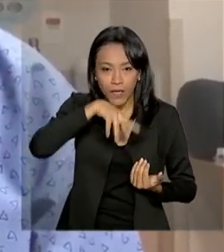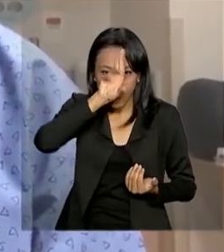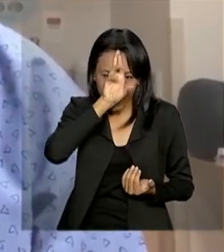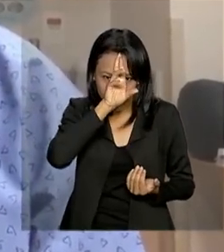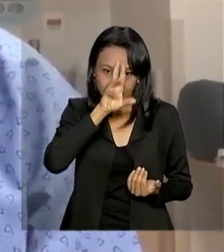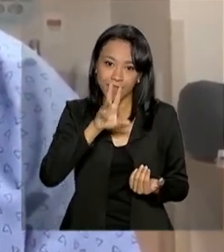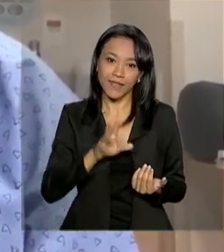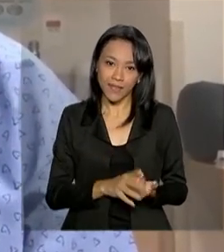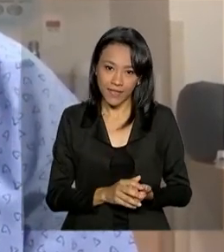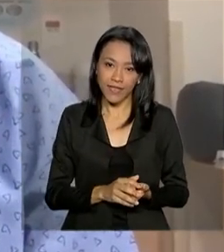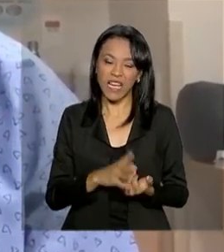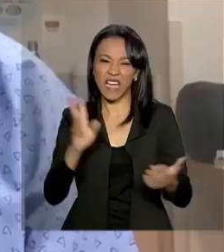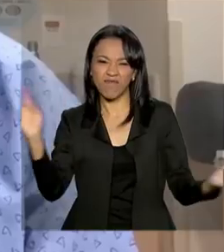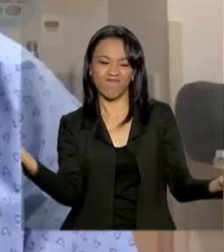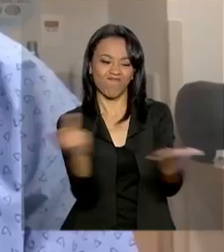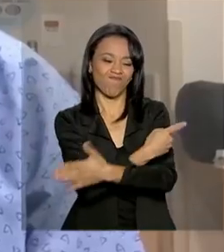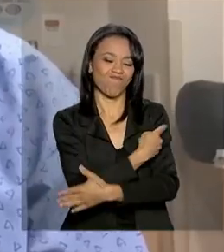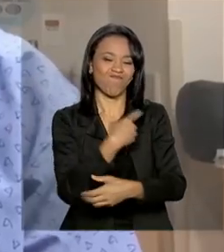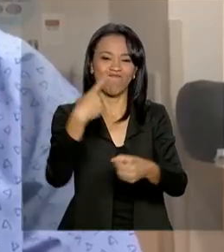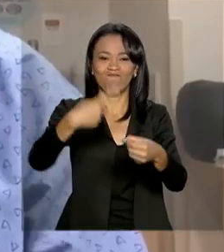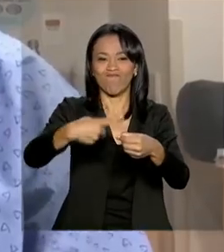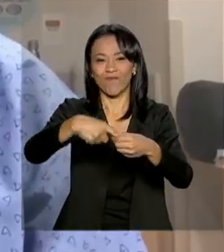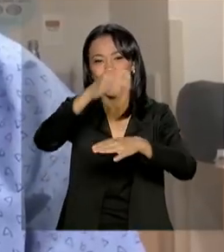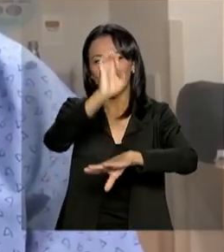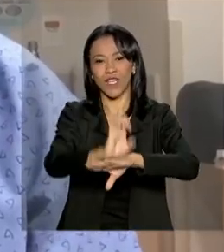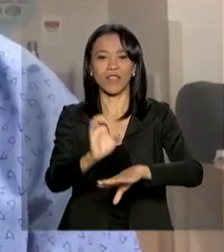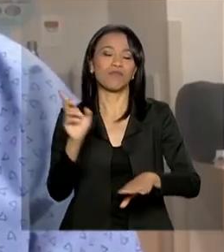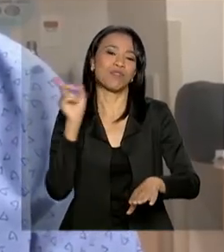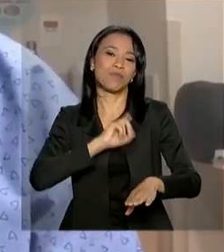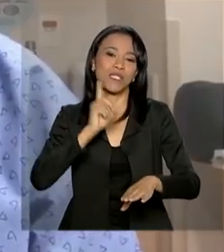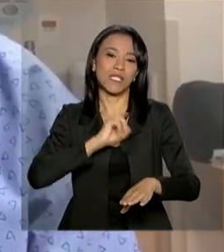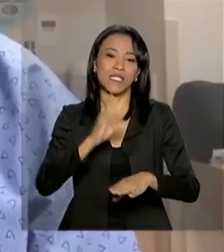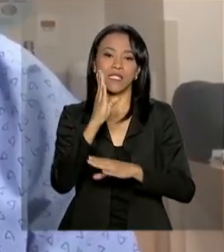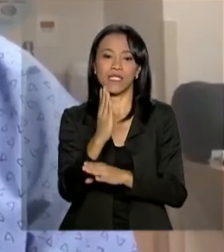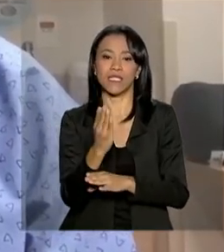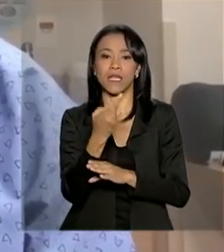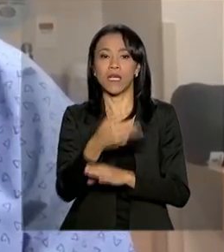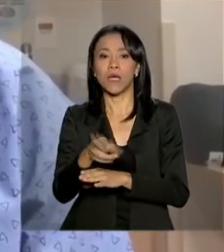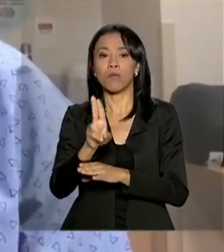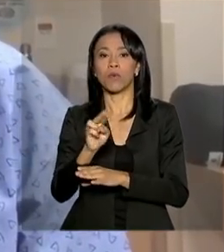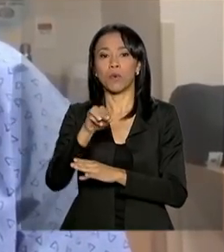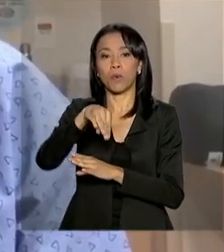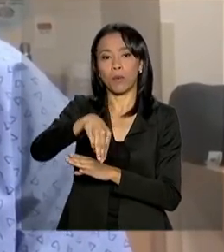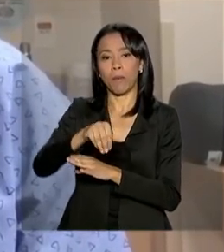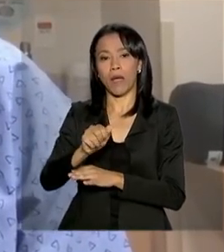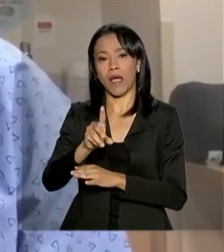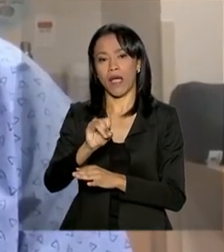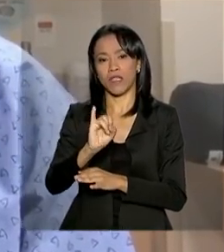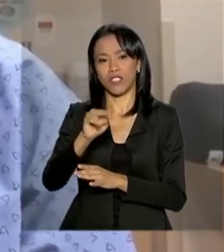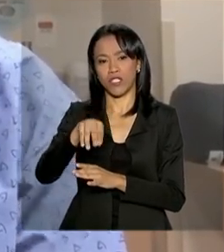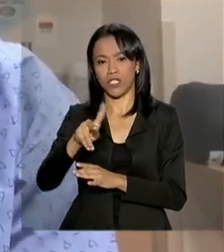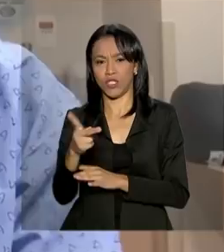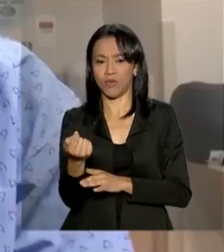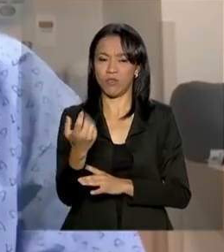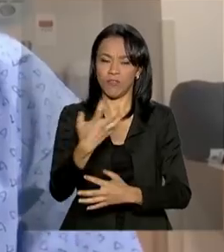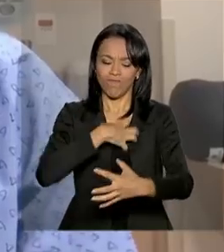lá em Brumadinho, Minas Gerais. Algo que afeta a todos nós e nós somos